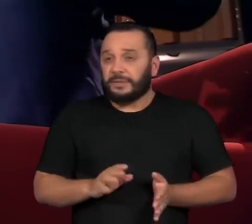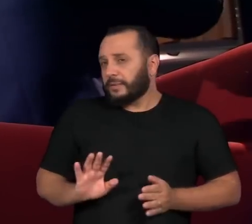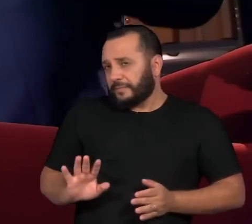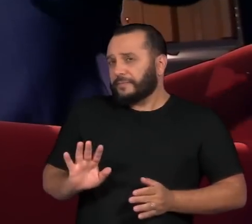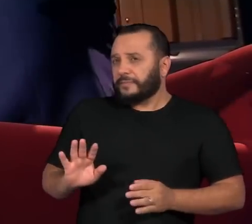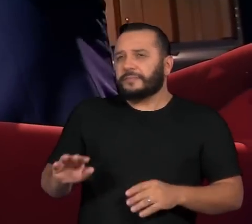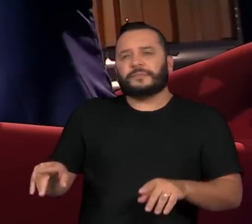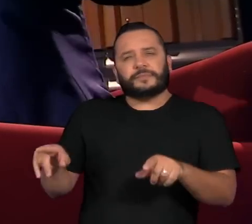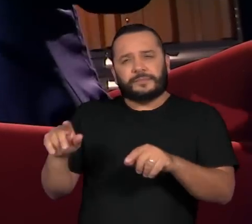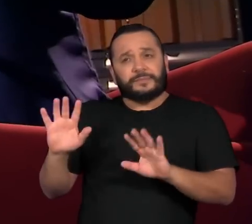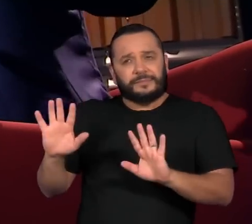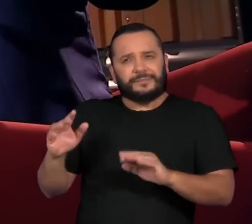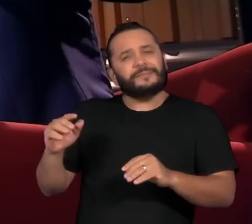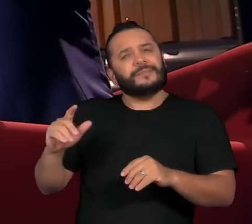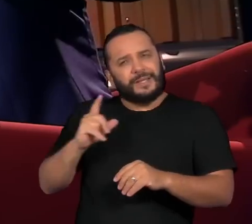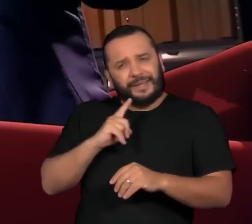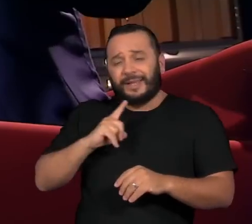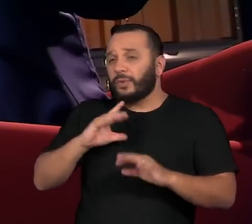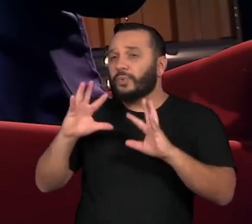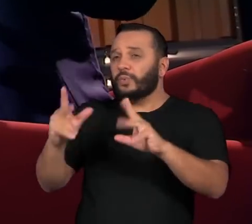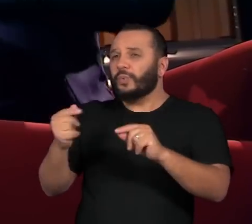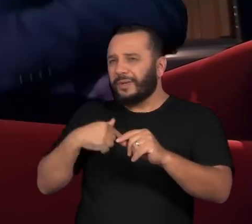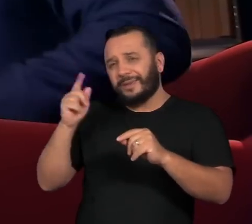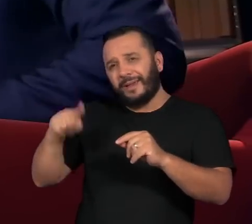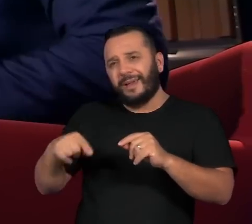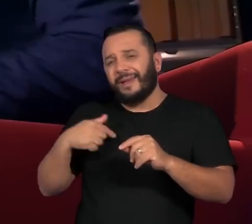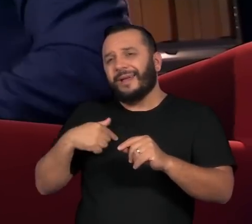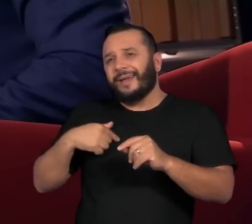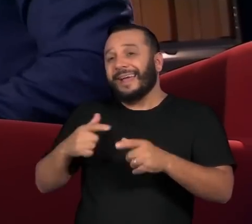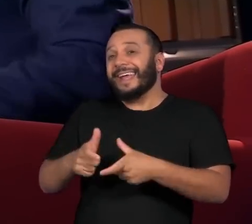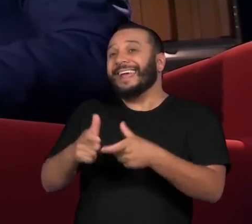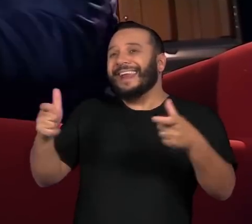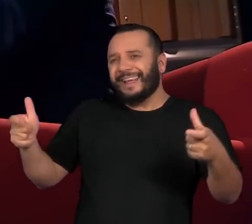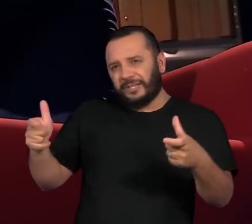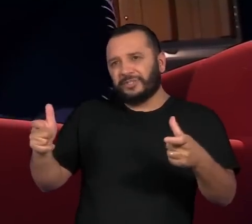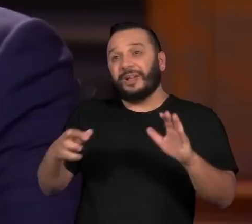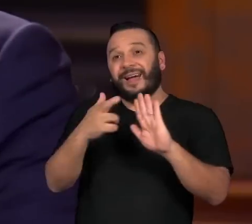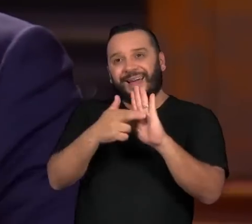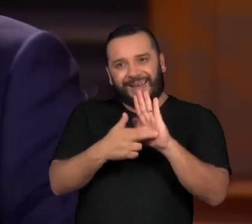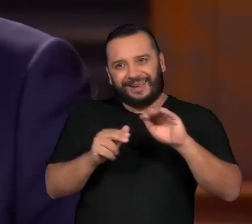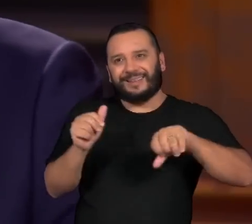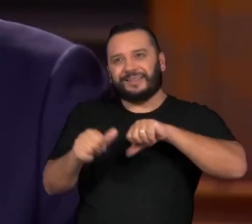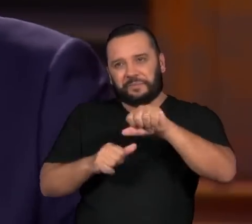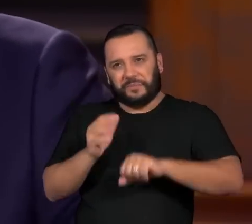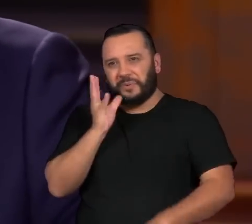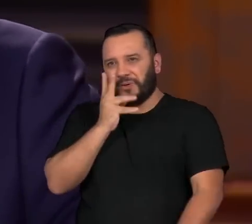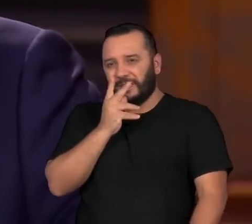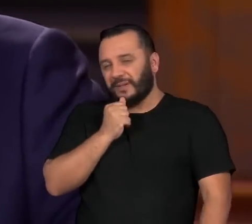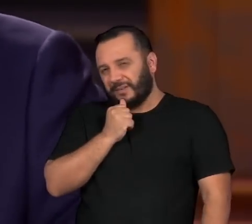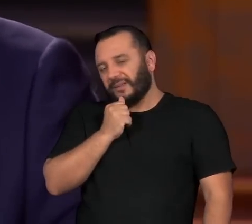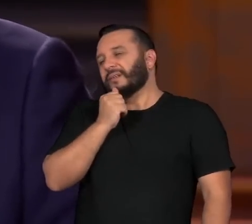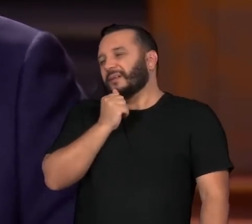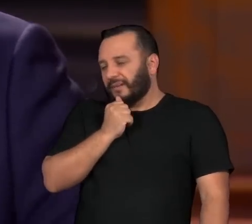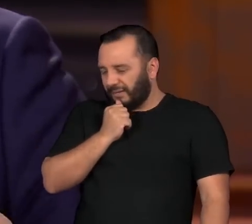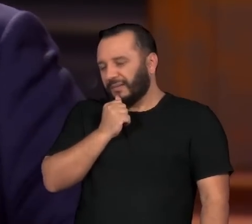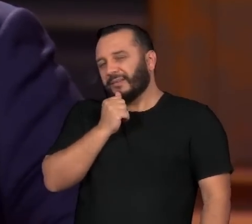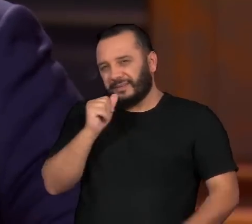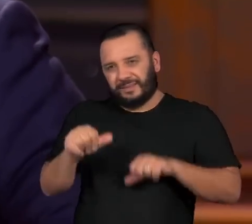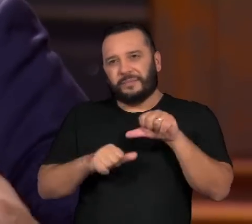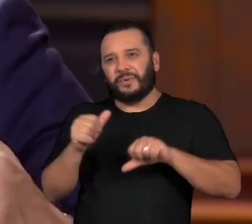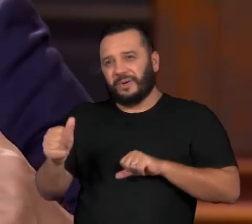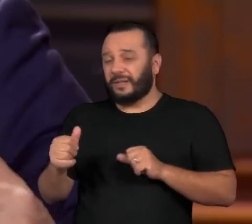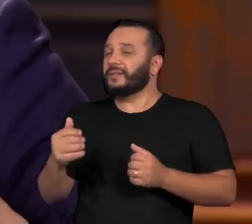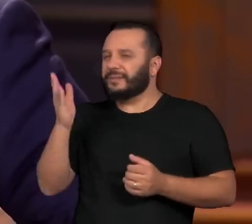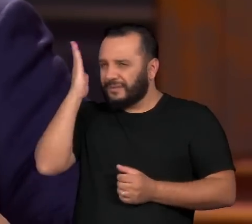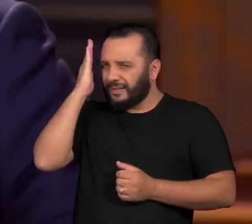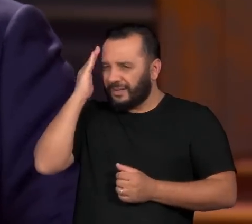mais moroso. É mais lento, Mais lento. Para as mudanças. Para as mudanças. Então, no que se refere à igreja, foi essa